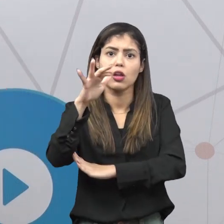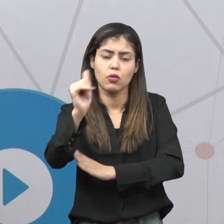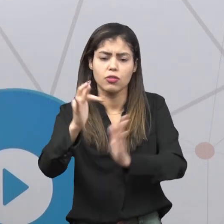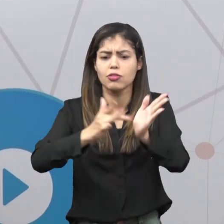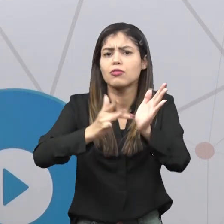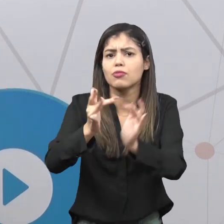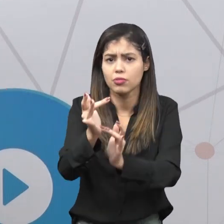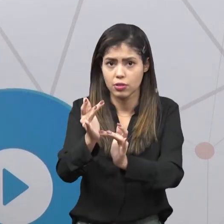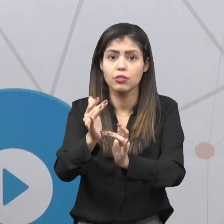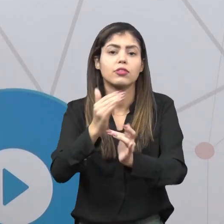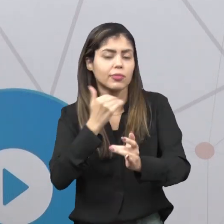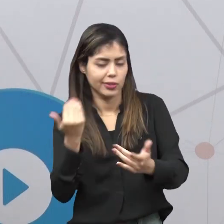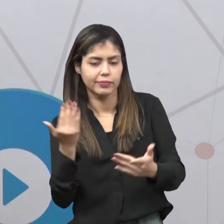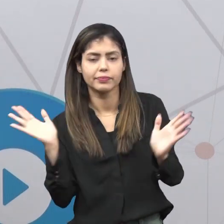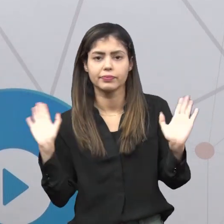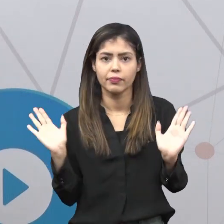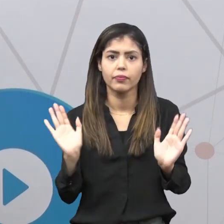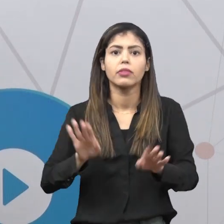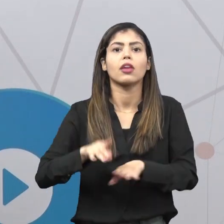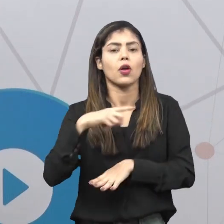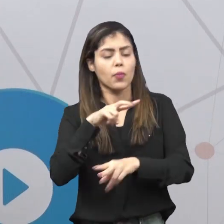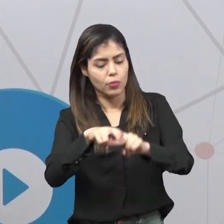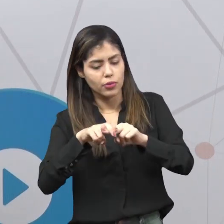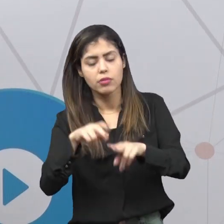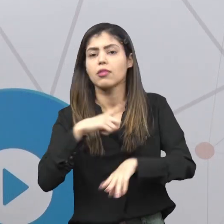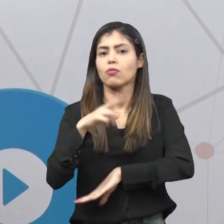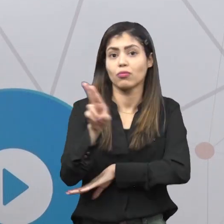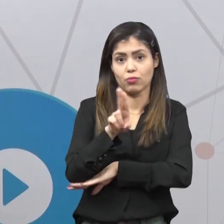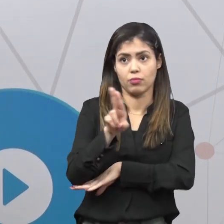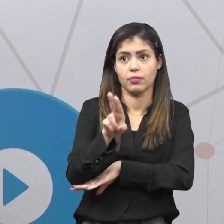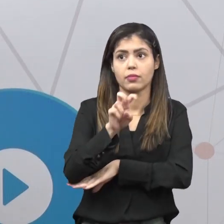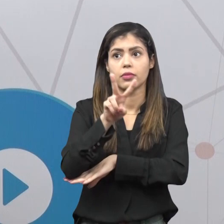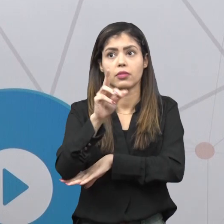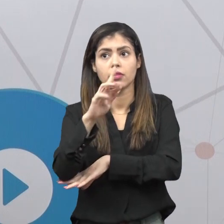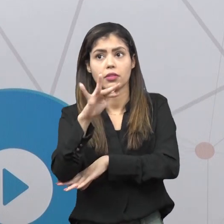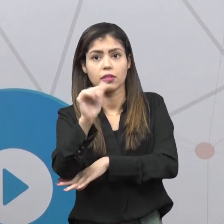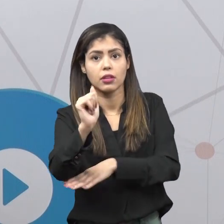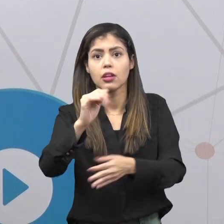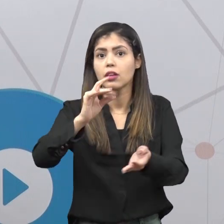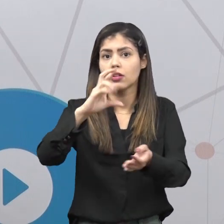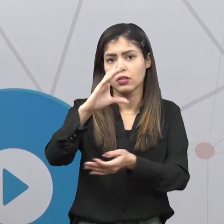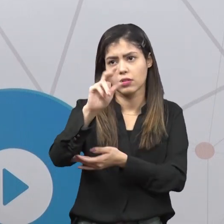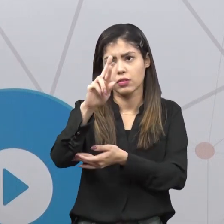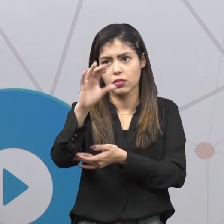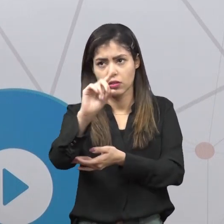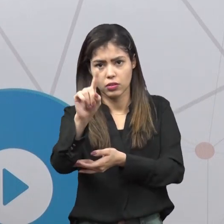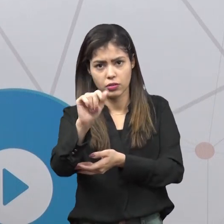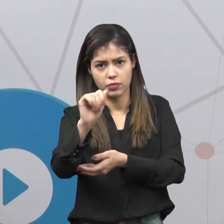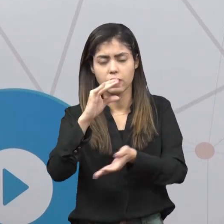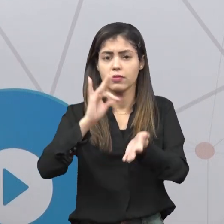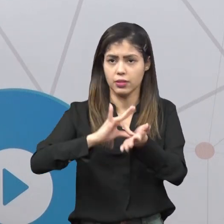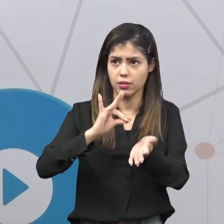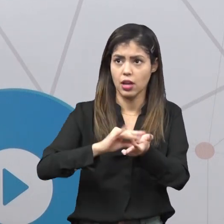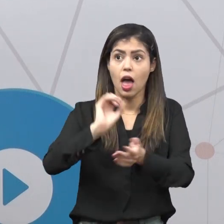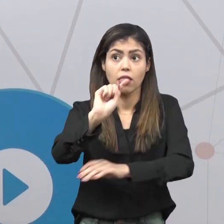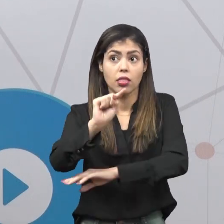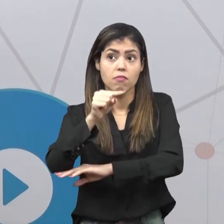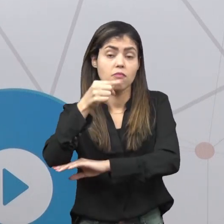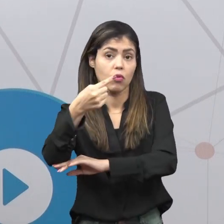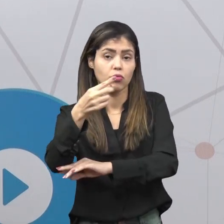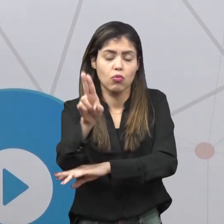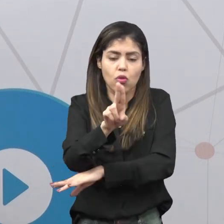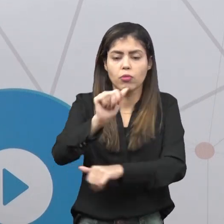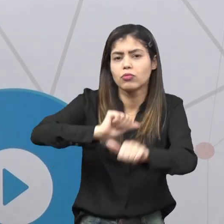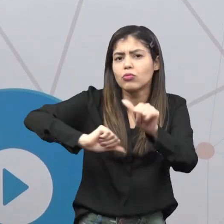foi sacrificado, Então, por isso que vem com esse nome Vera Cruz, a cruz verdadeira. E depois a terra passa a se chamar